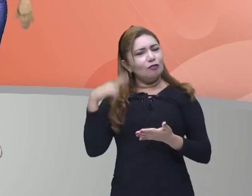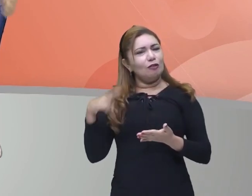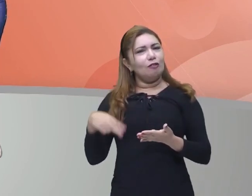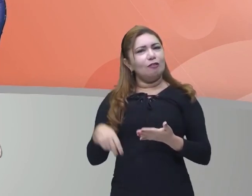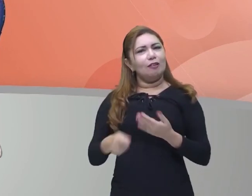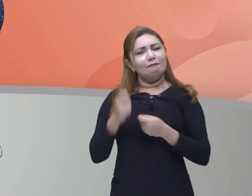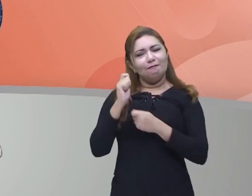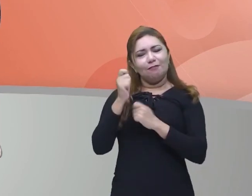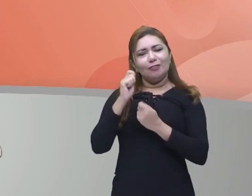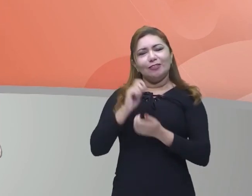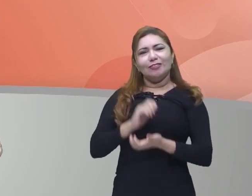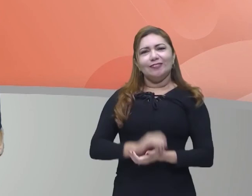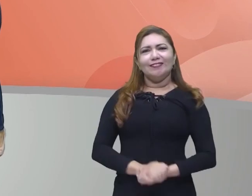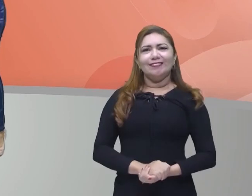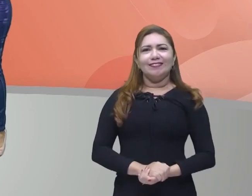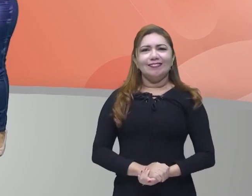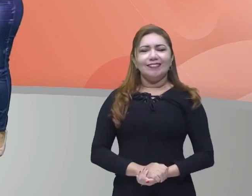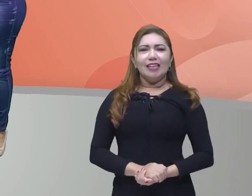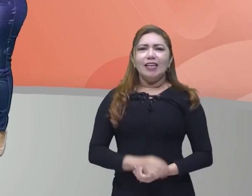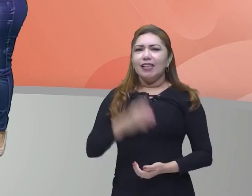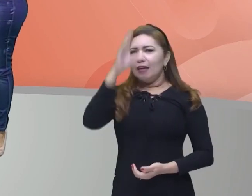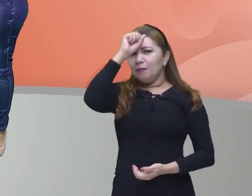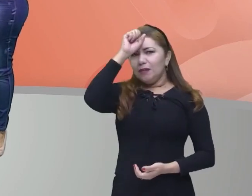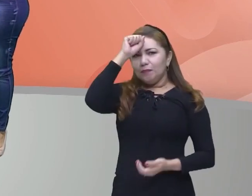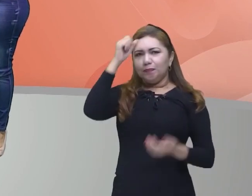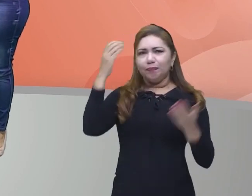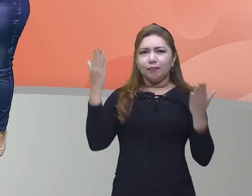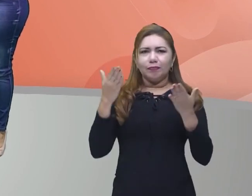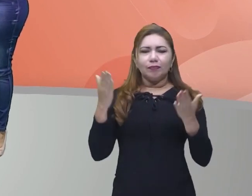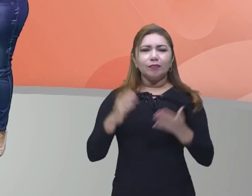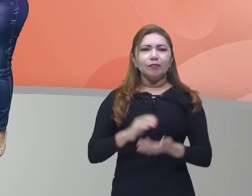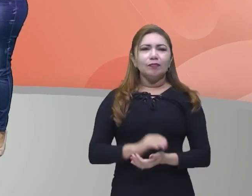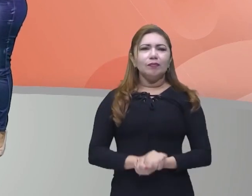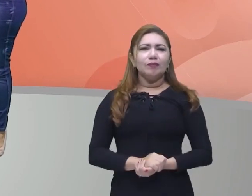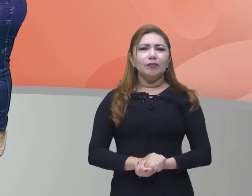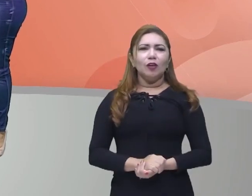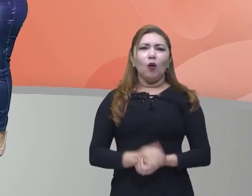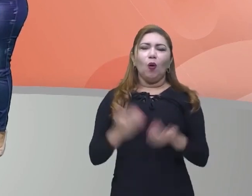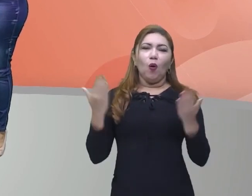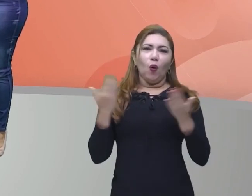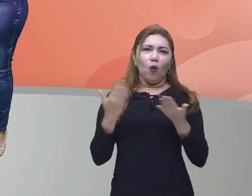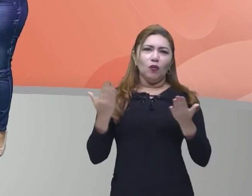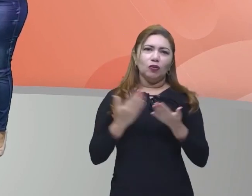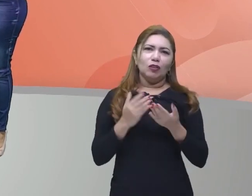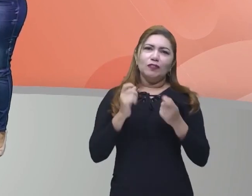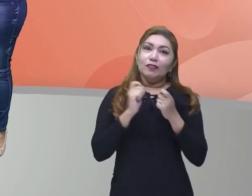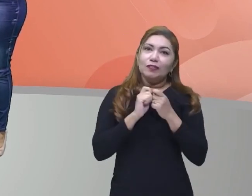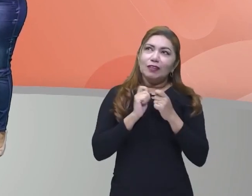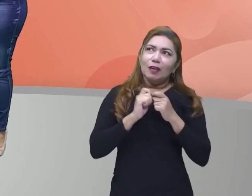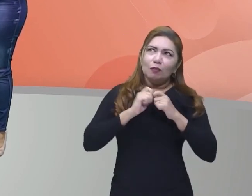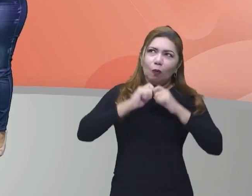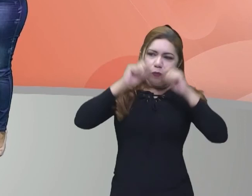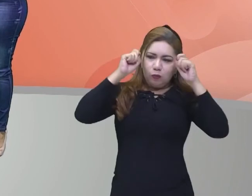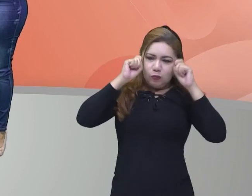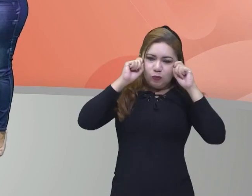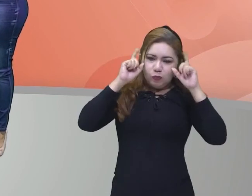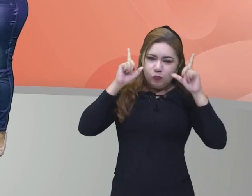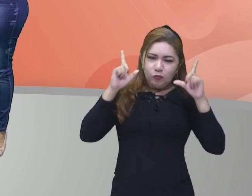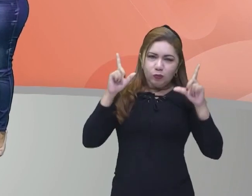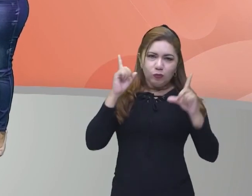de fadas. E o que é que nós aprendemos hoje? Hoje fizemos descobertas sobre os procedimentos